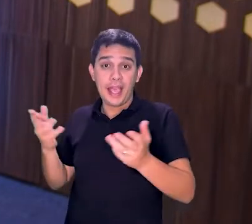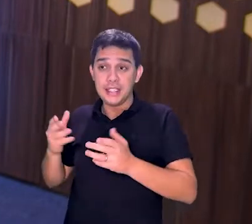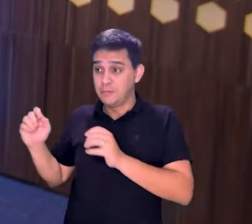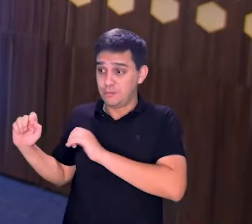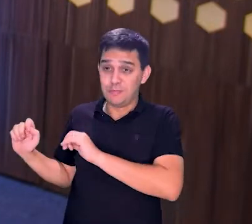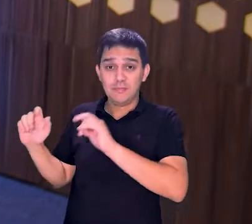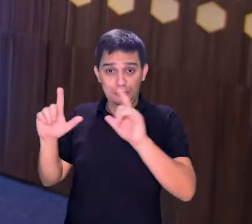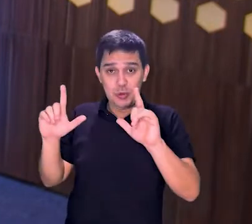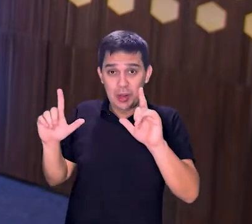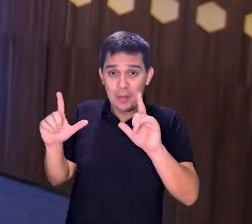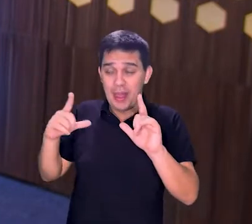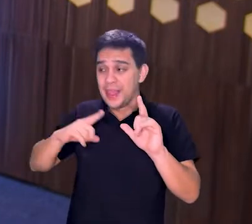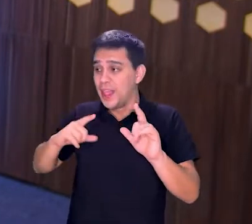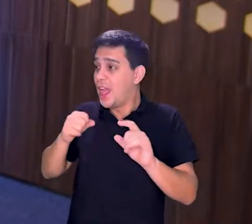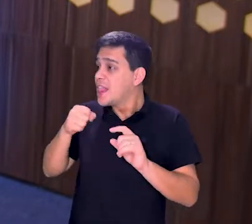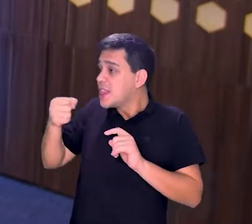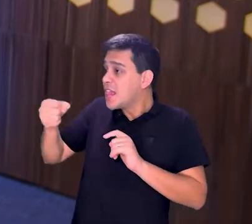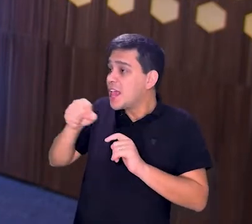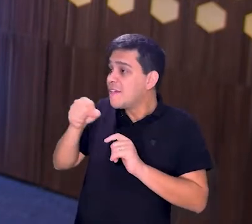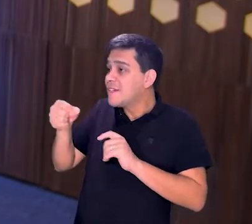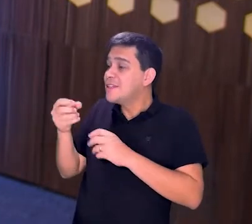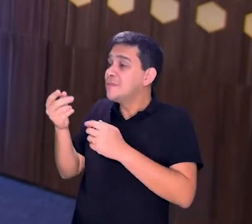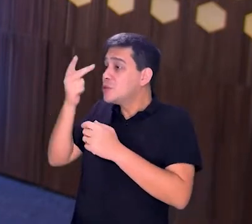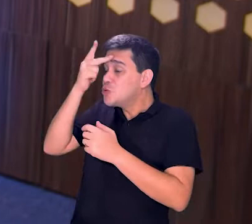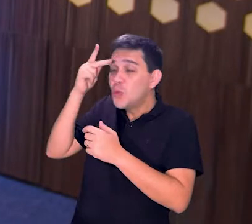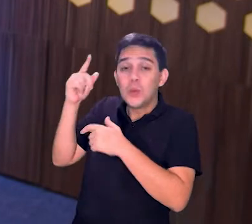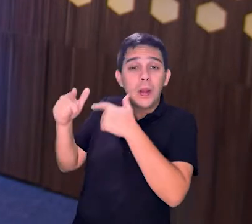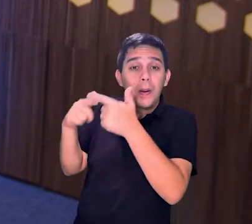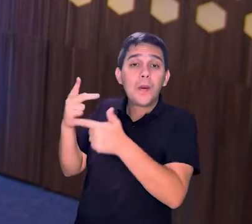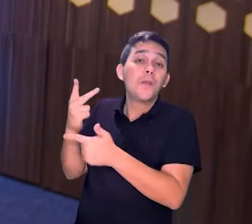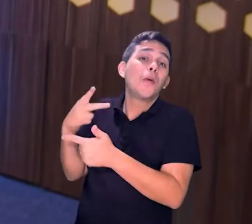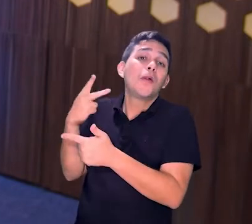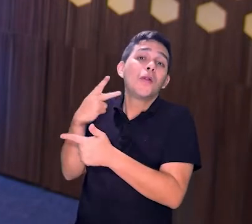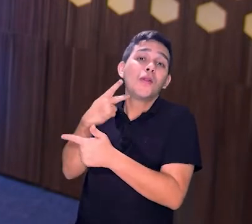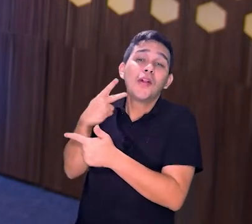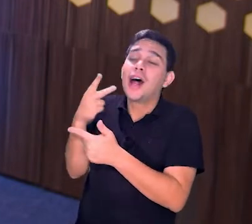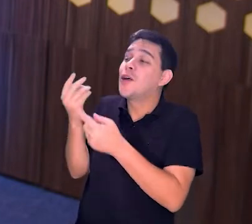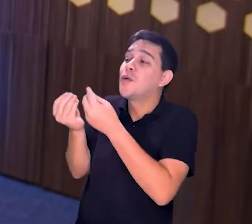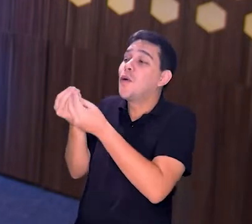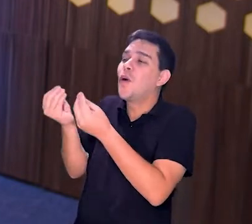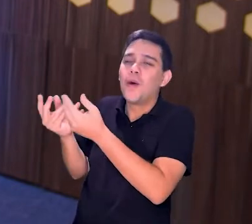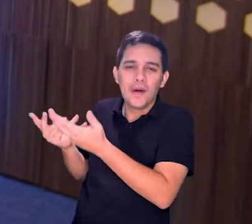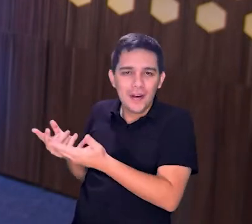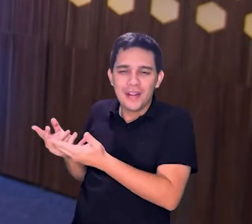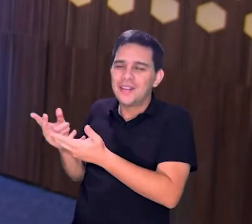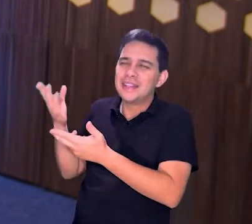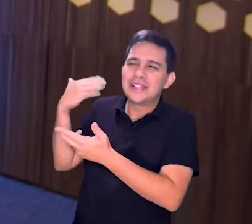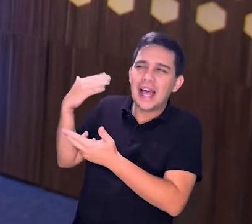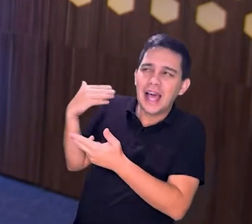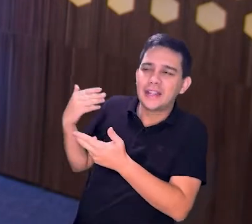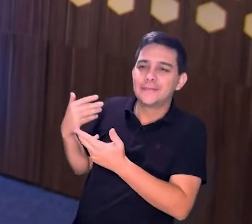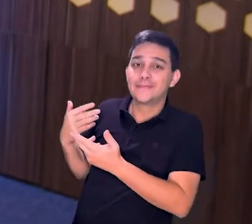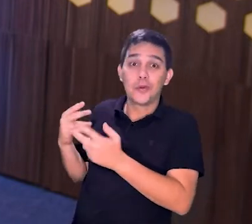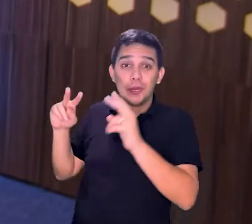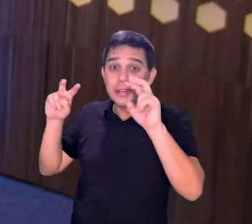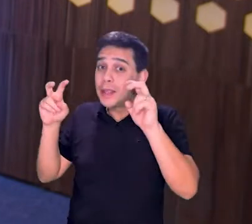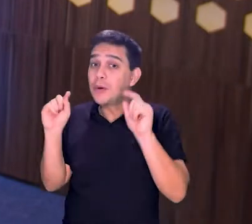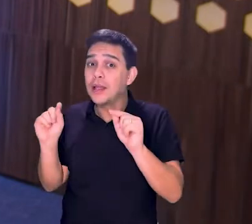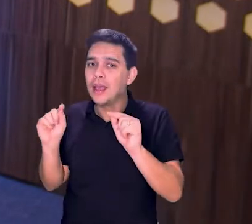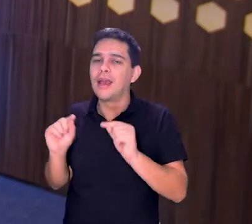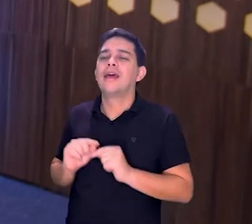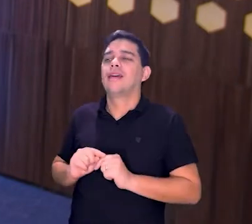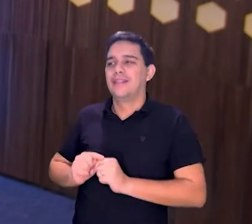sua 17ª edição, o programa teve como tema Promotoria do Meio Ambiente, uma questão de